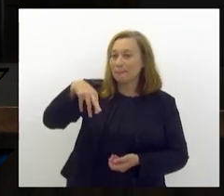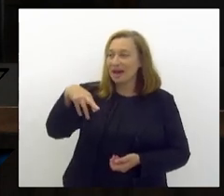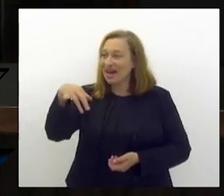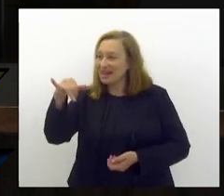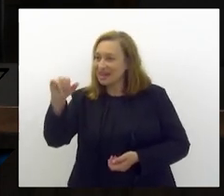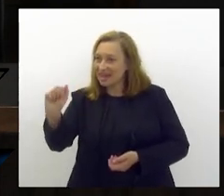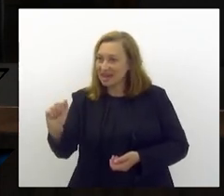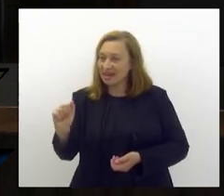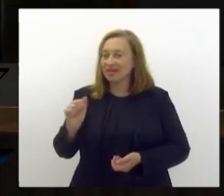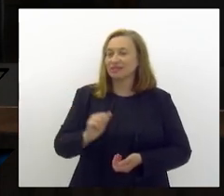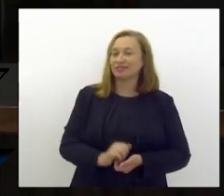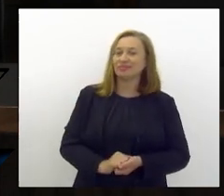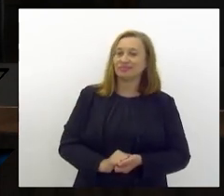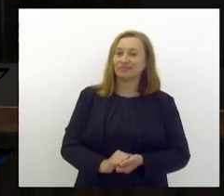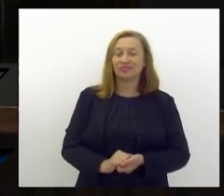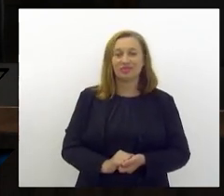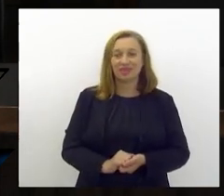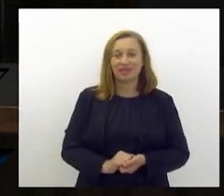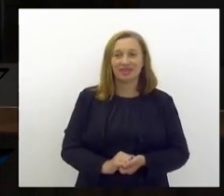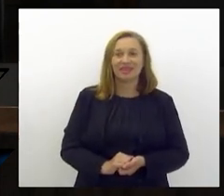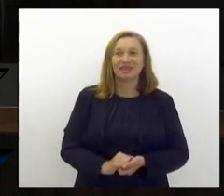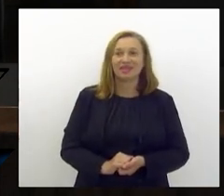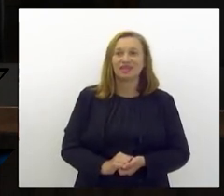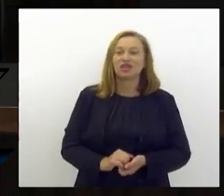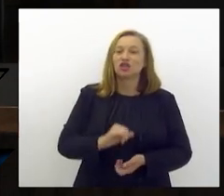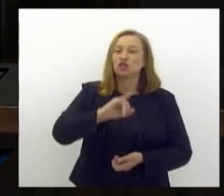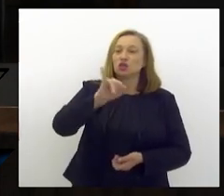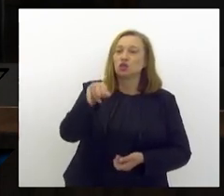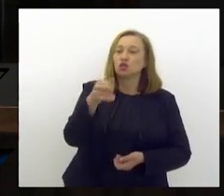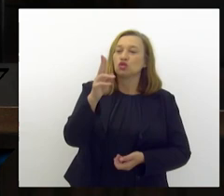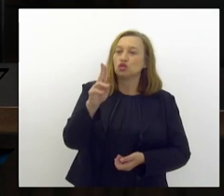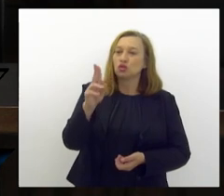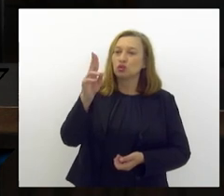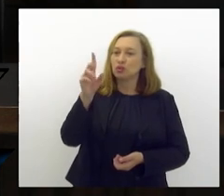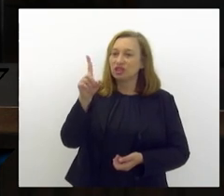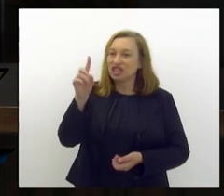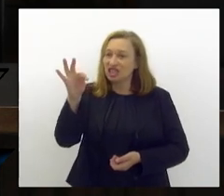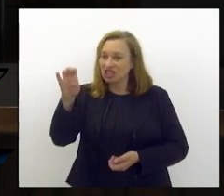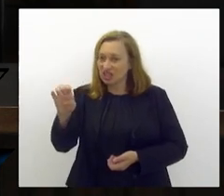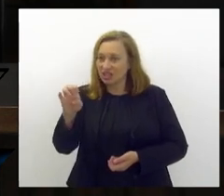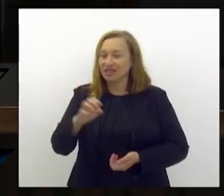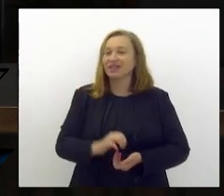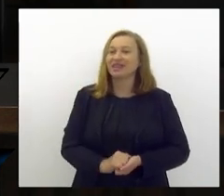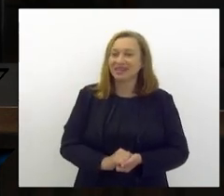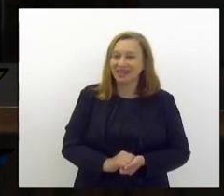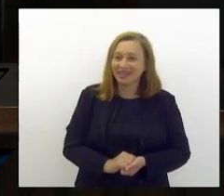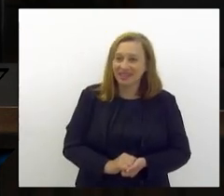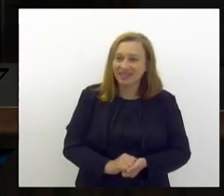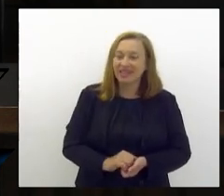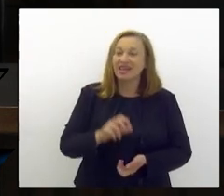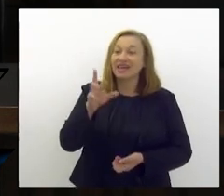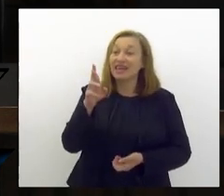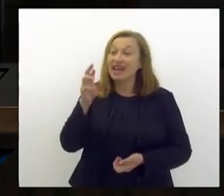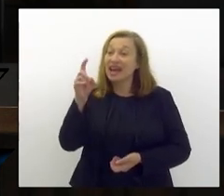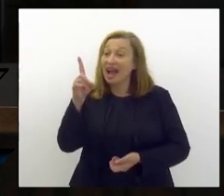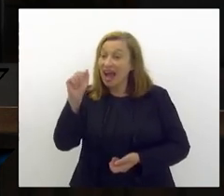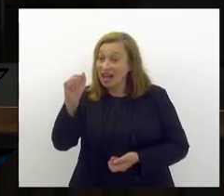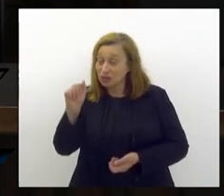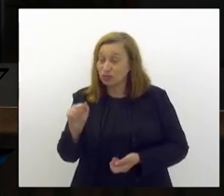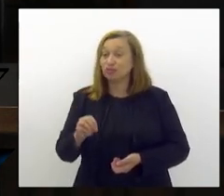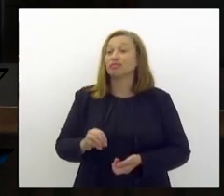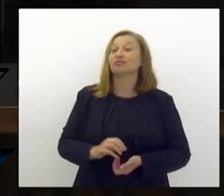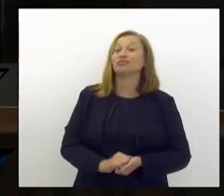da Glória Borges Amorim, Judite Virgínia Muniz, Ricardo Jorge de Pérsia